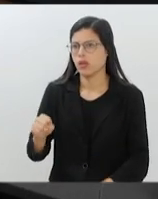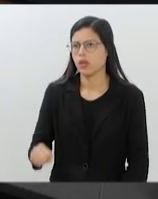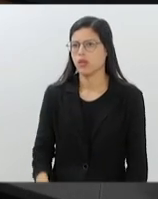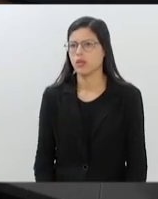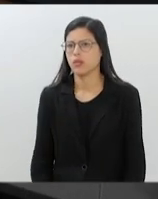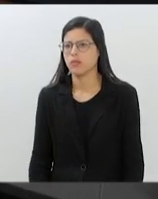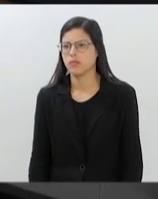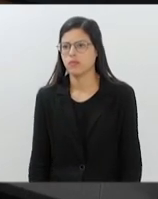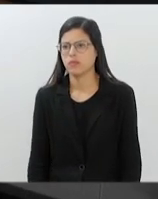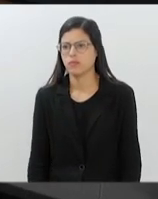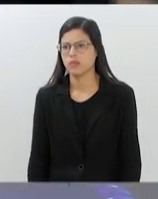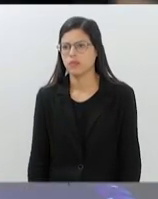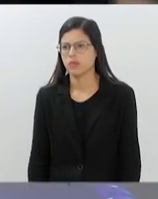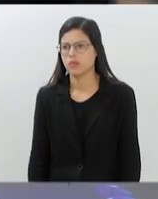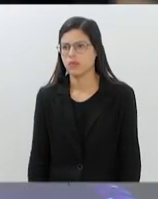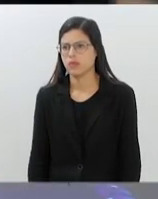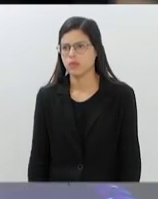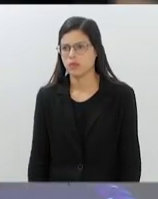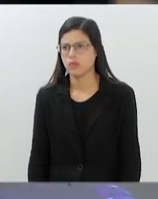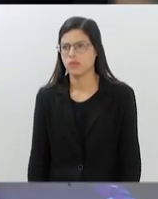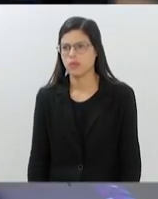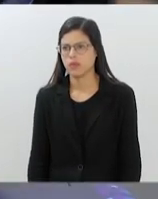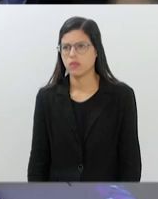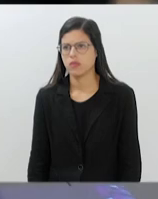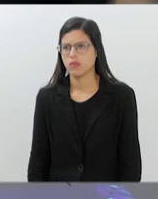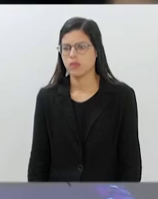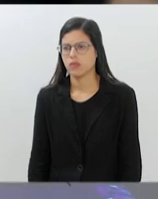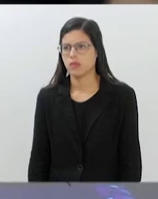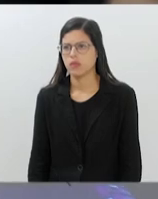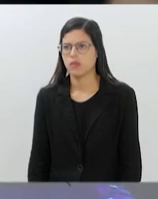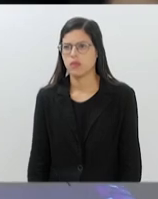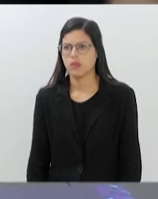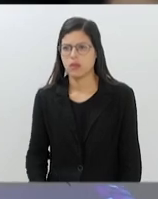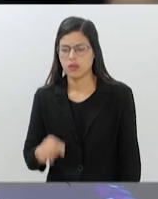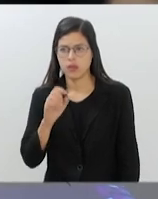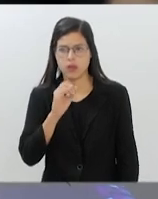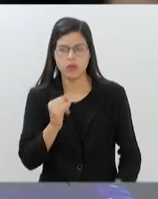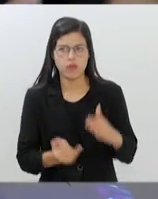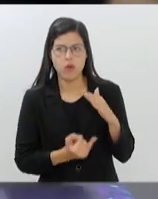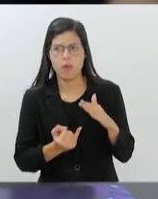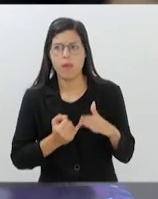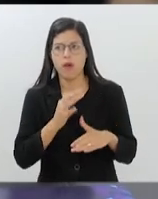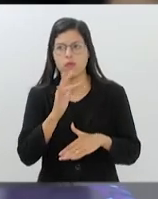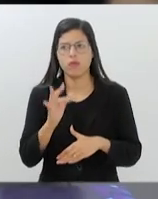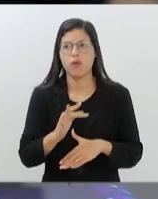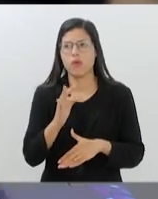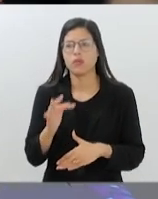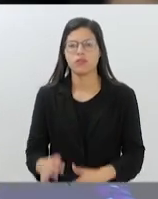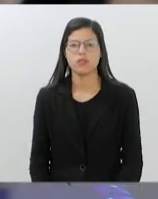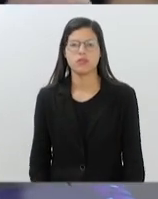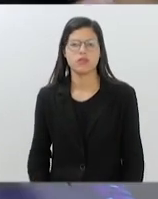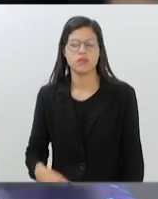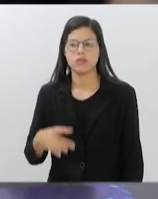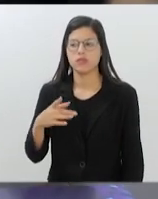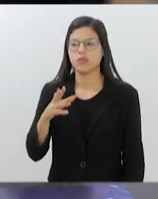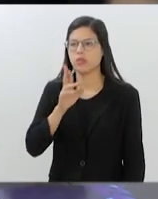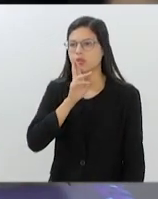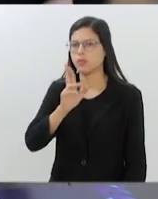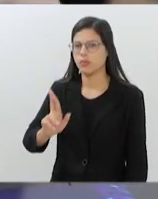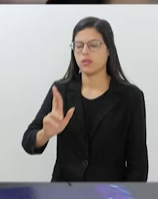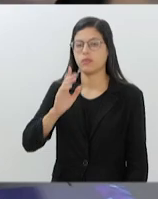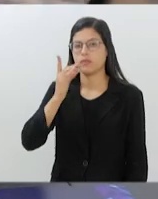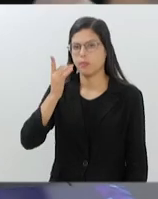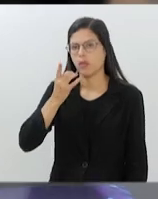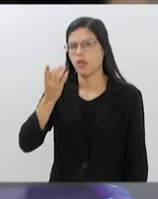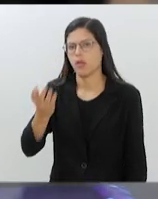não captou no microfone senhor não falou não Sim todo o pedido é informal ou formal estou respondendo Deputado o que vossa excelência